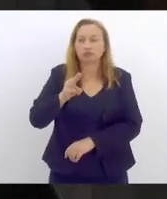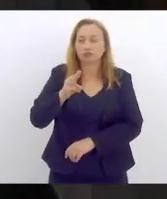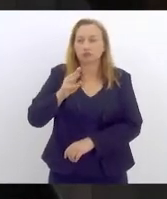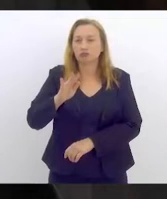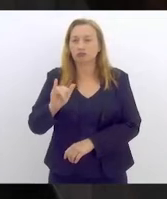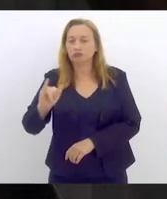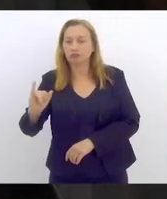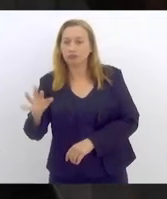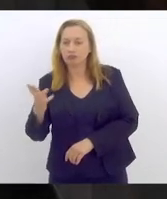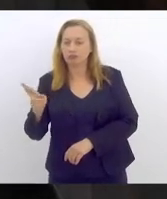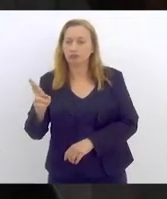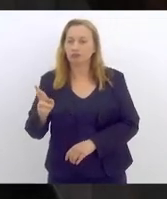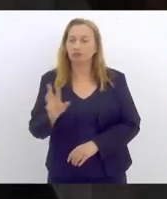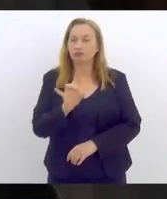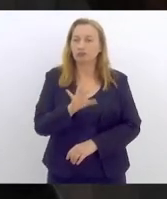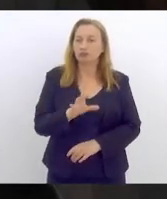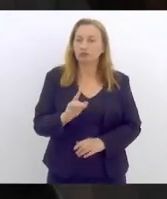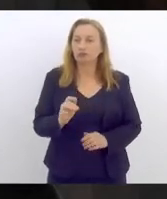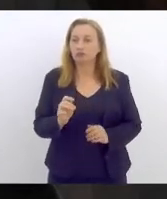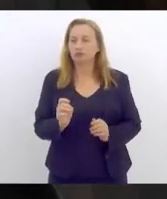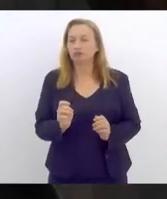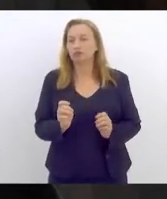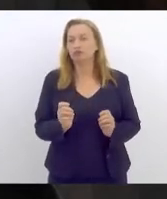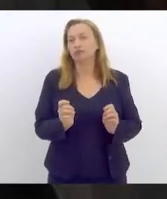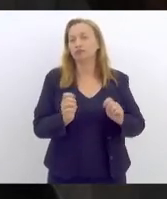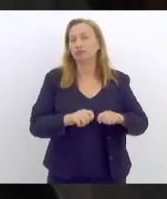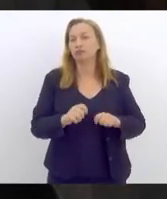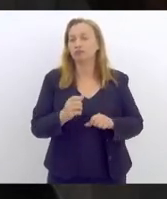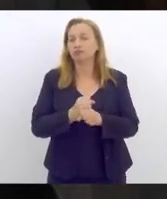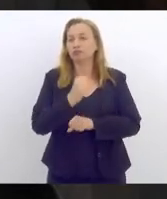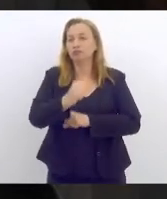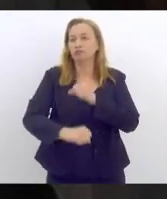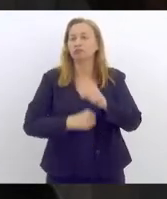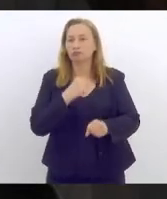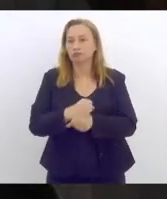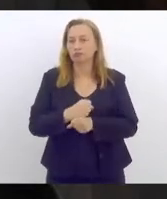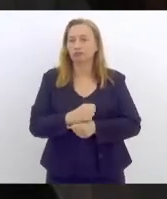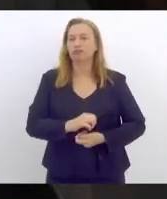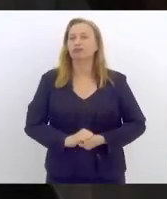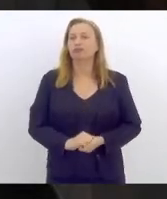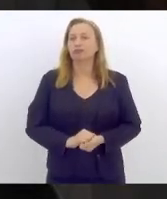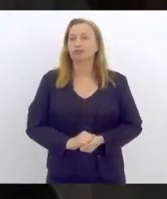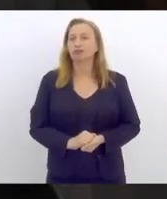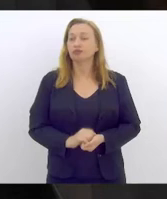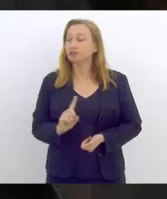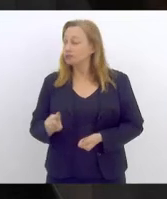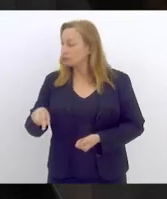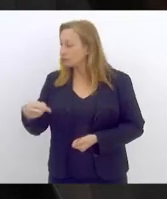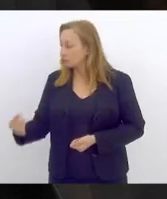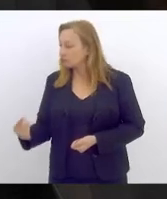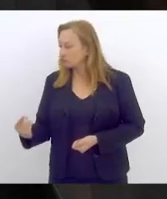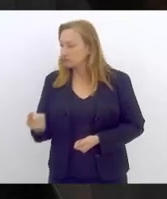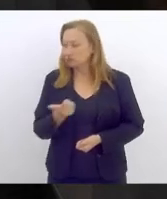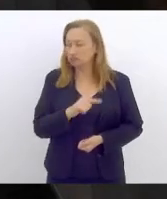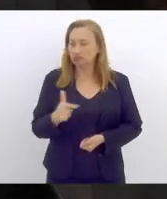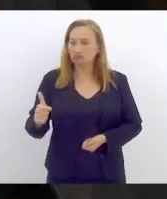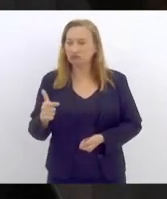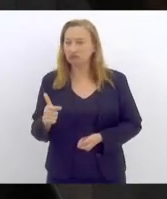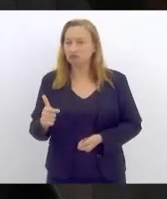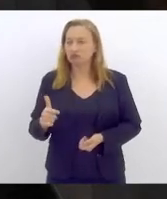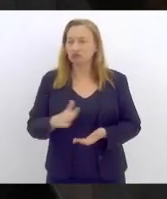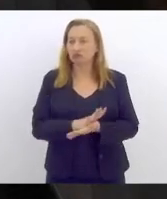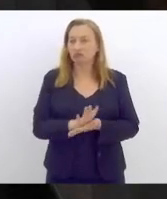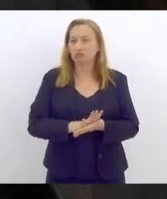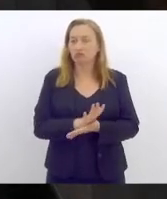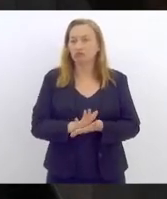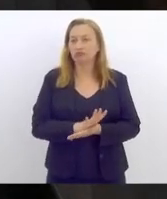que só será compensado no ano que vem e depois não haverá mais nenhuma compensação